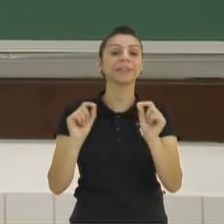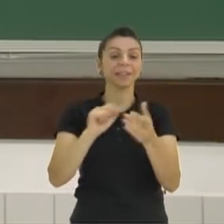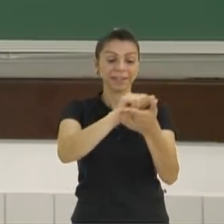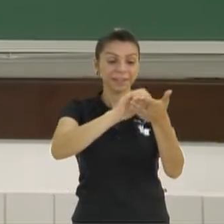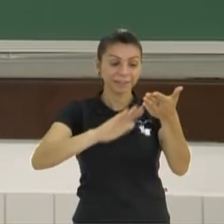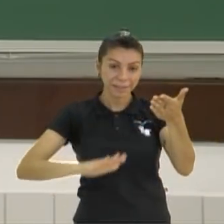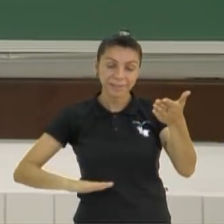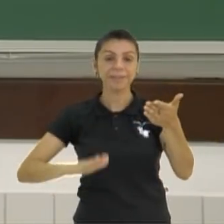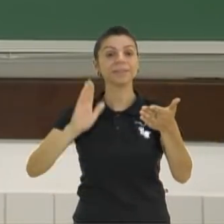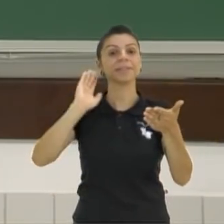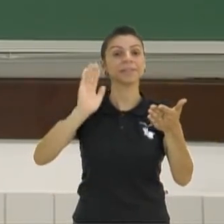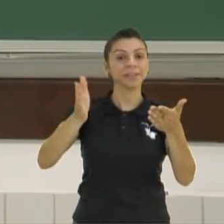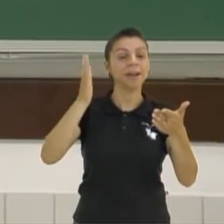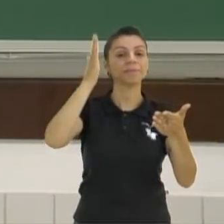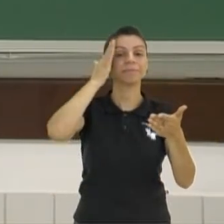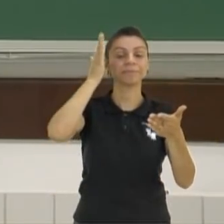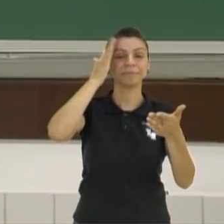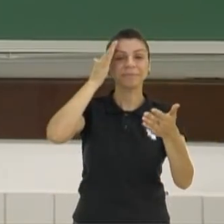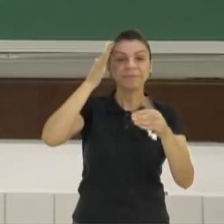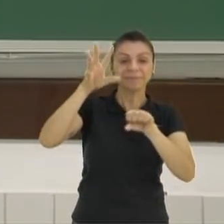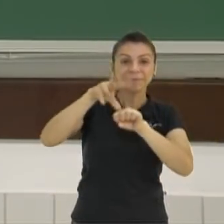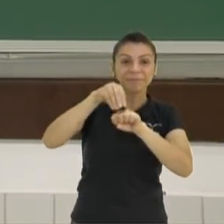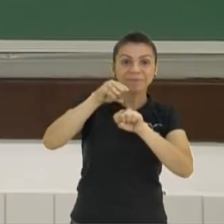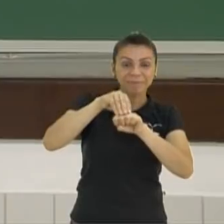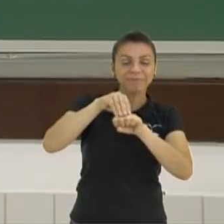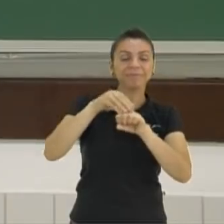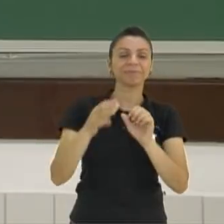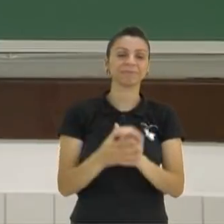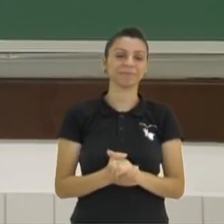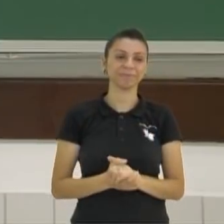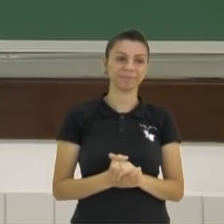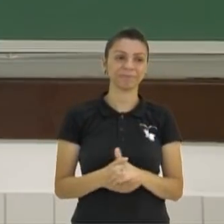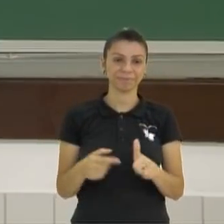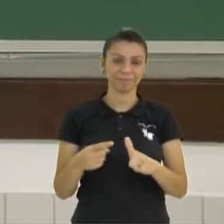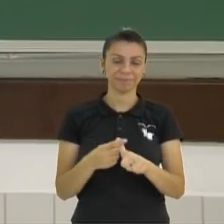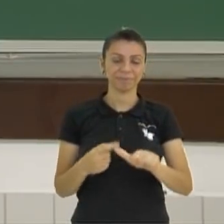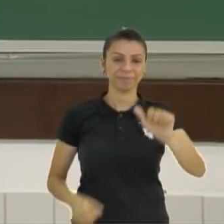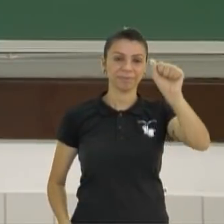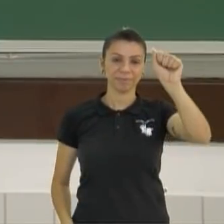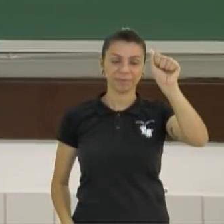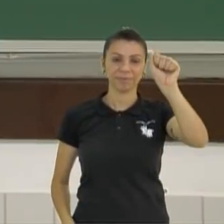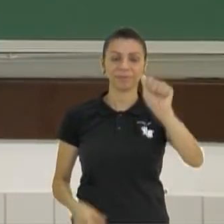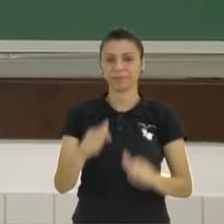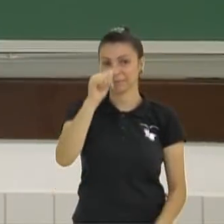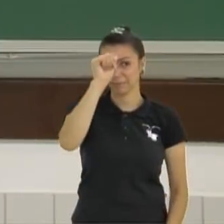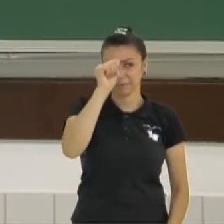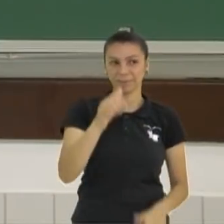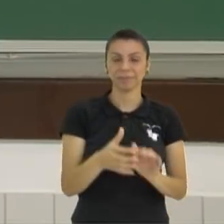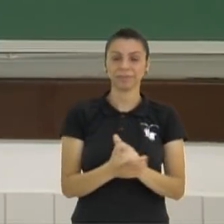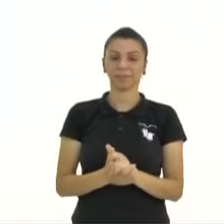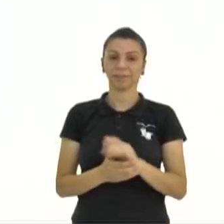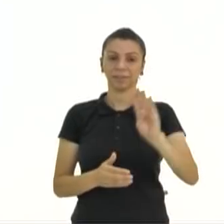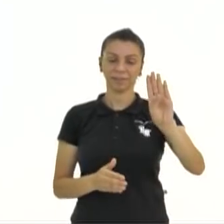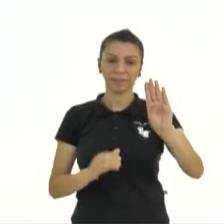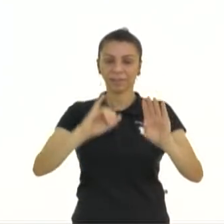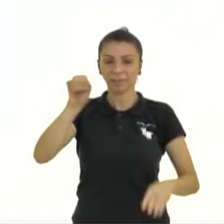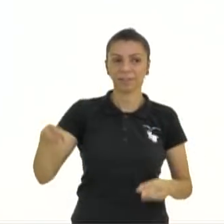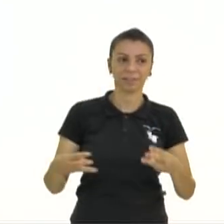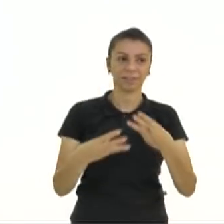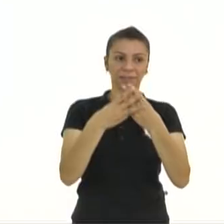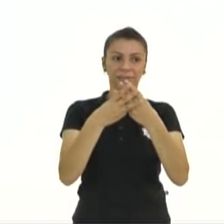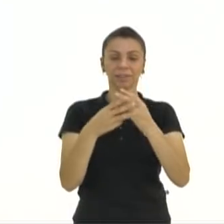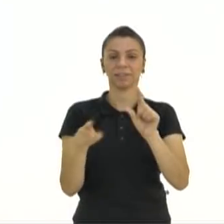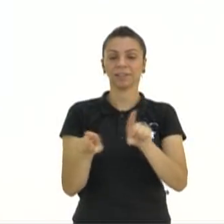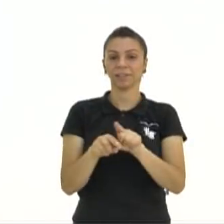atividade já com o conhecimento que você adquiriu. Então, letra A, hinduísmo, B, judaísmo, C, islamismo e